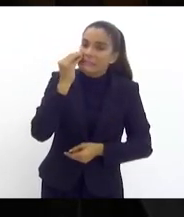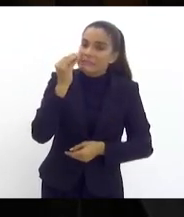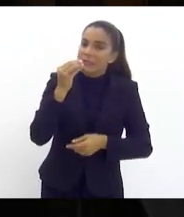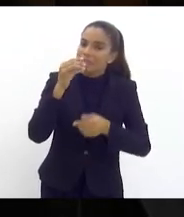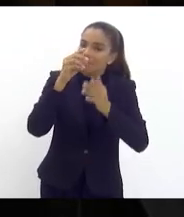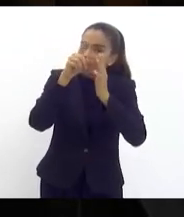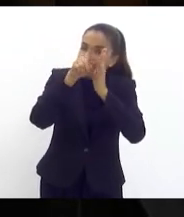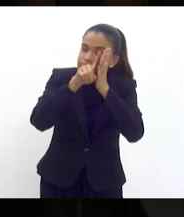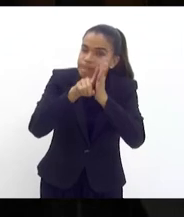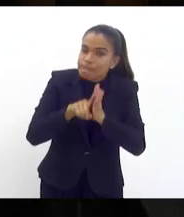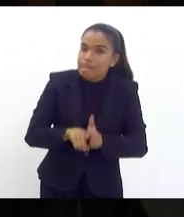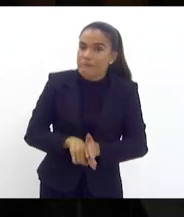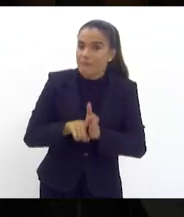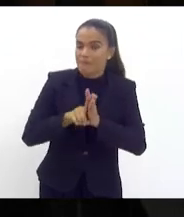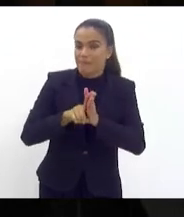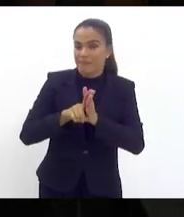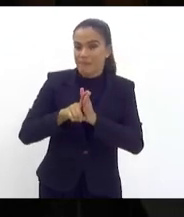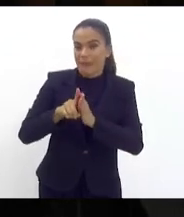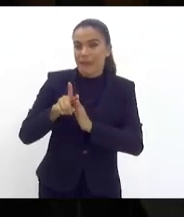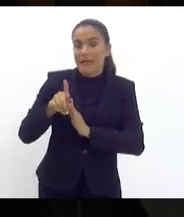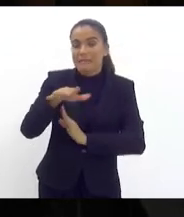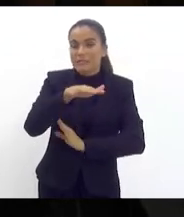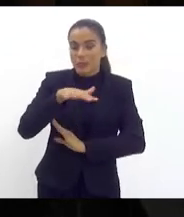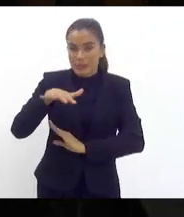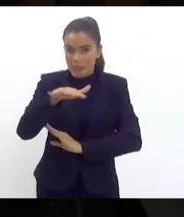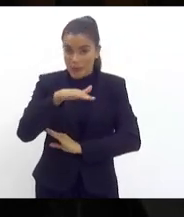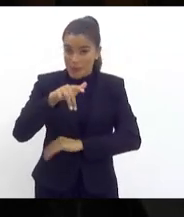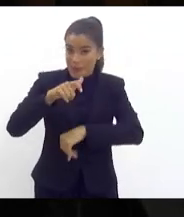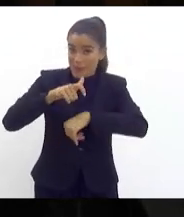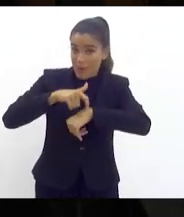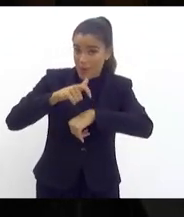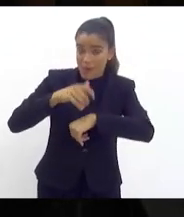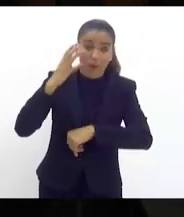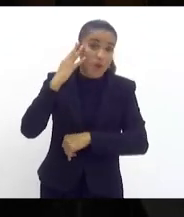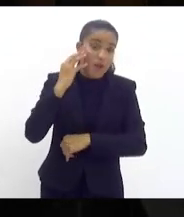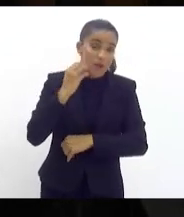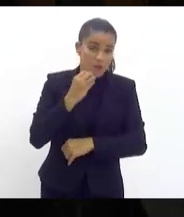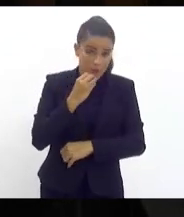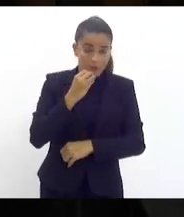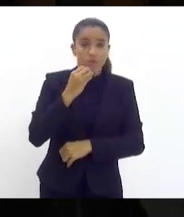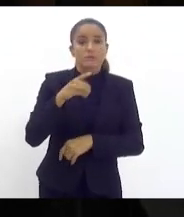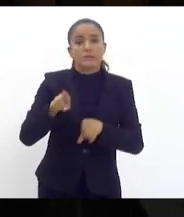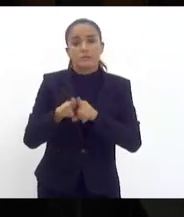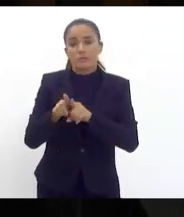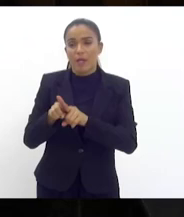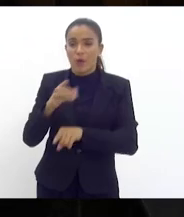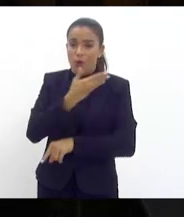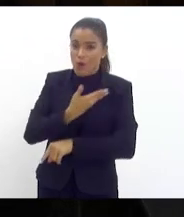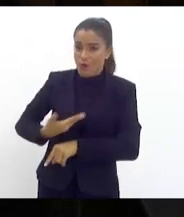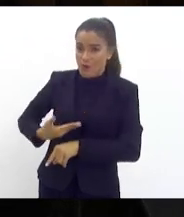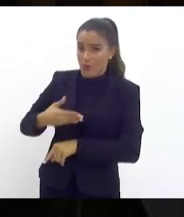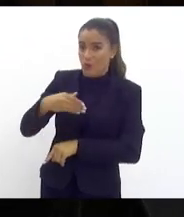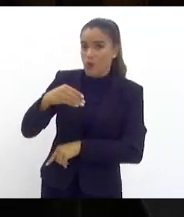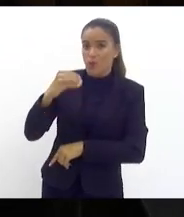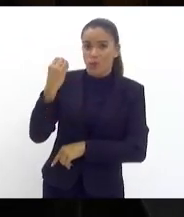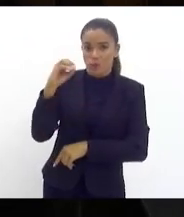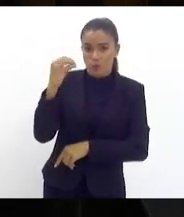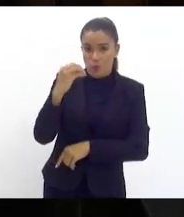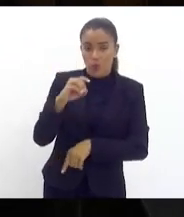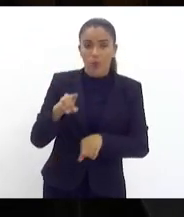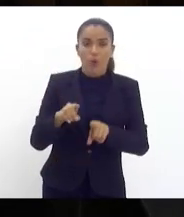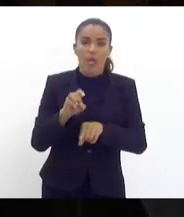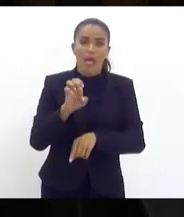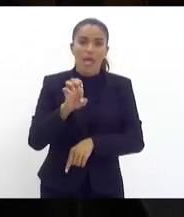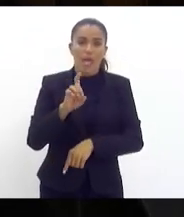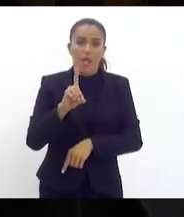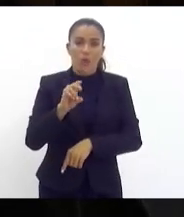fiscal. Vou comentar. Na ocasião, Cláudio Castro e os governadores do Rio Grande do Sul,